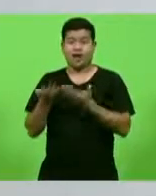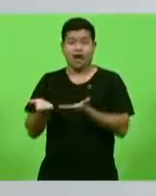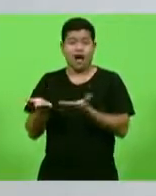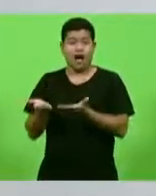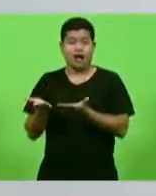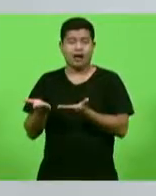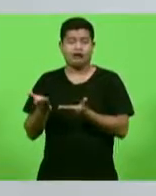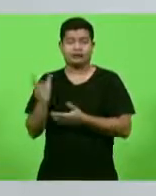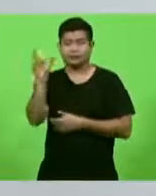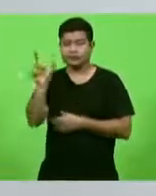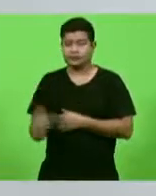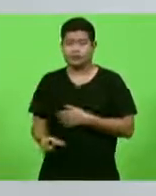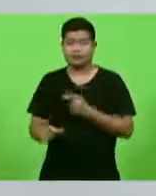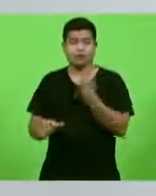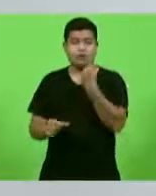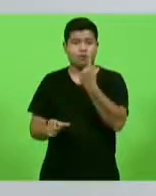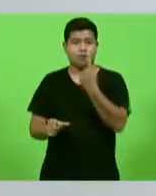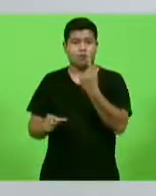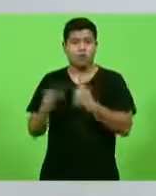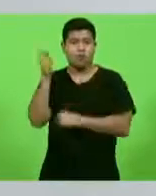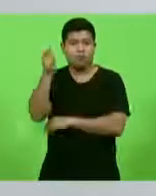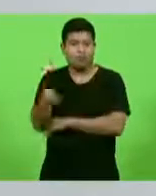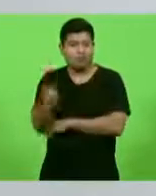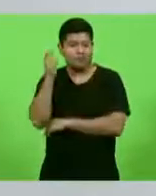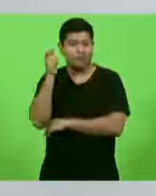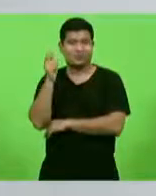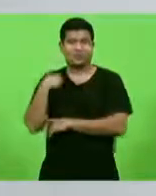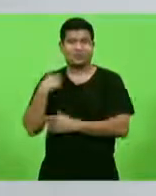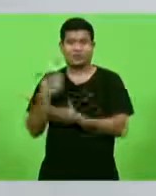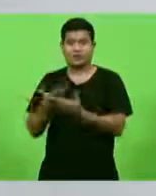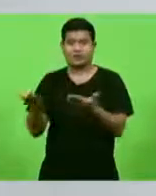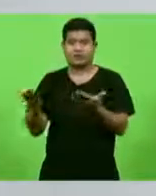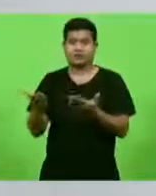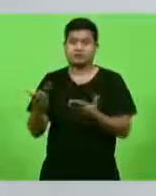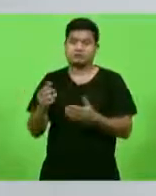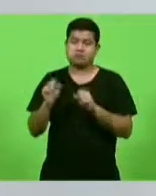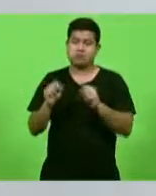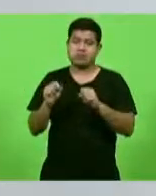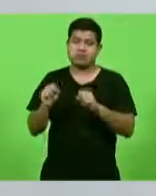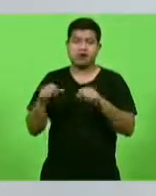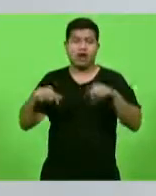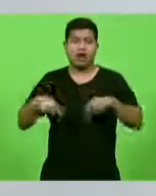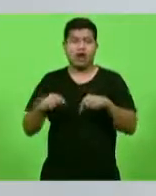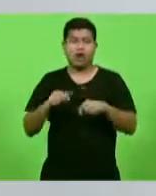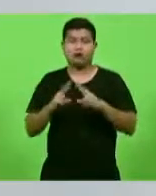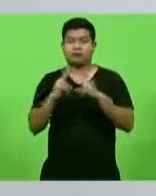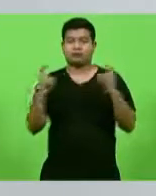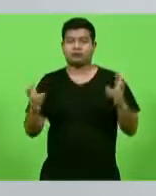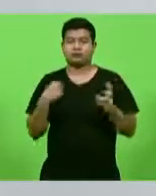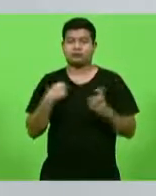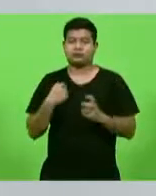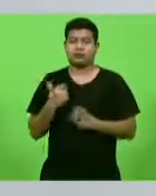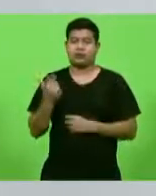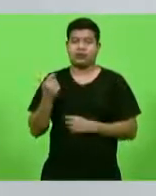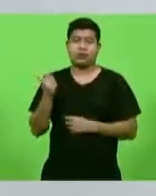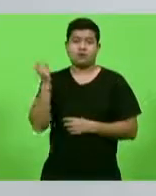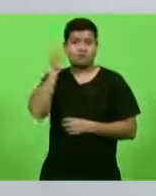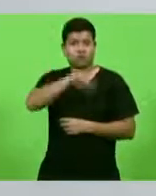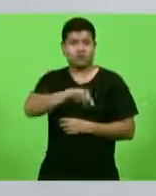artesanal da Barra da Lagoa, enfim, todo pescador artesanal que faz a captura da